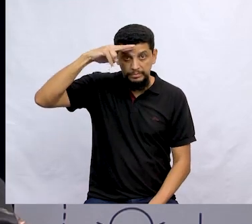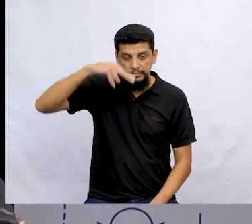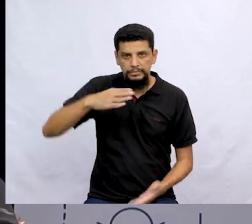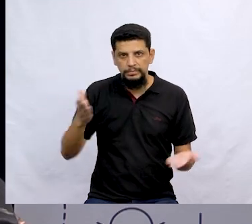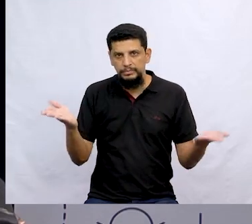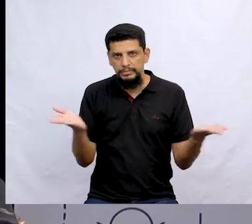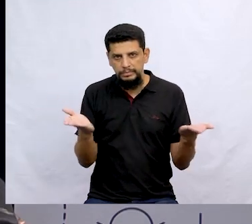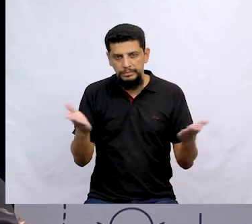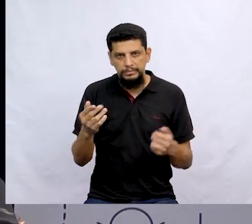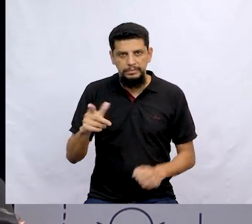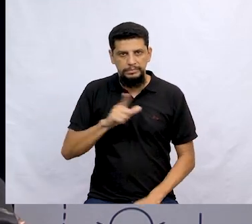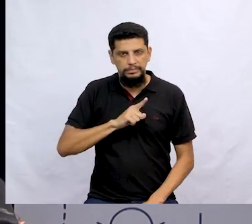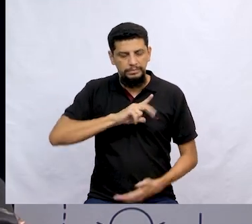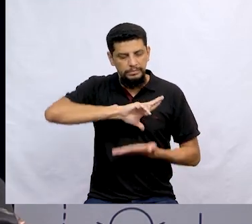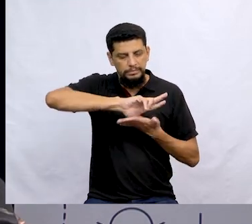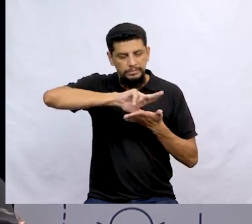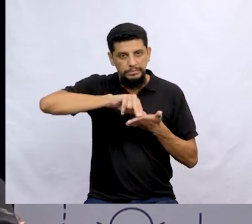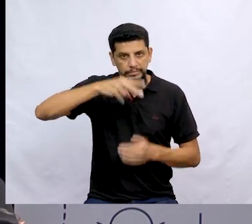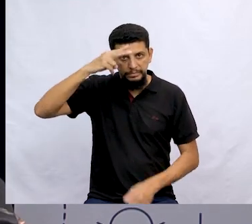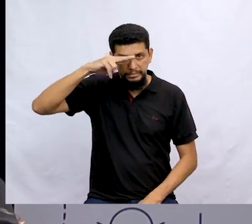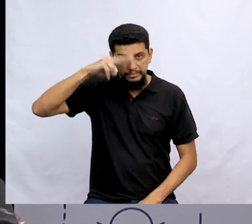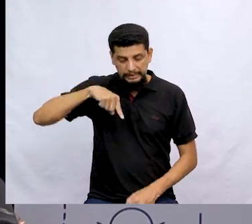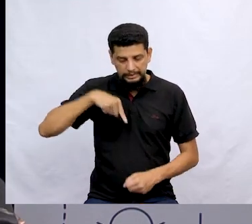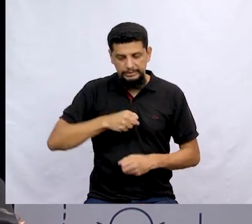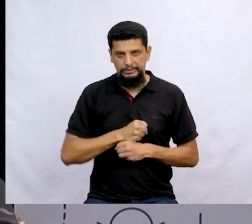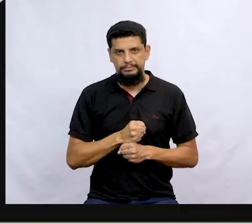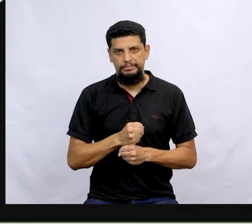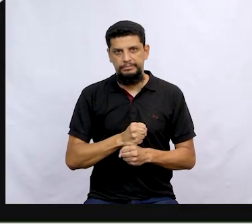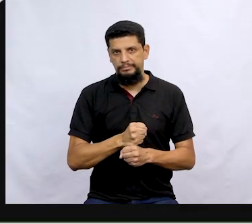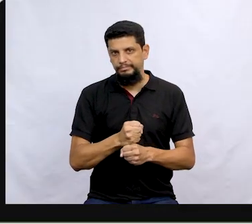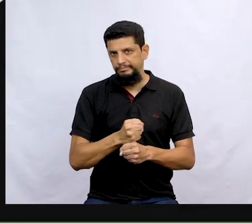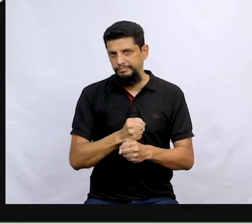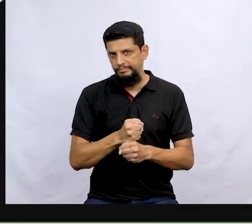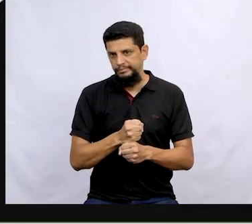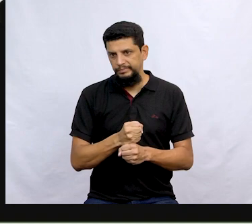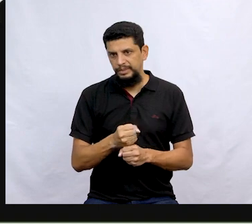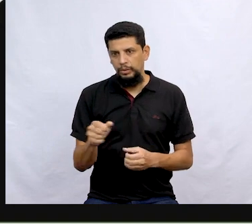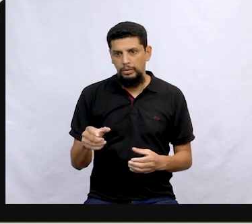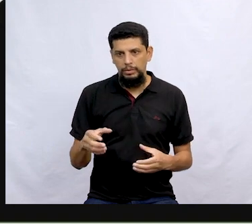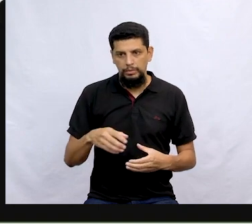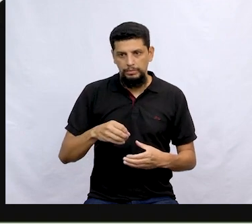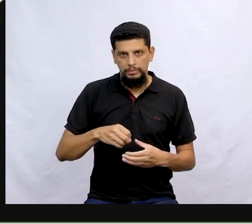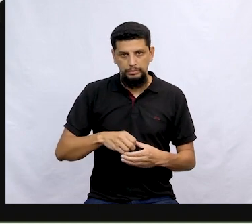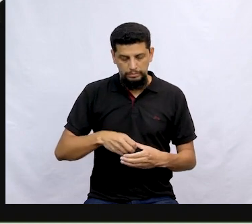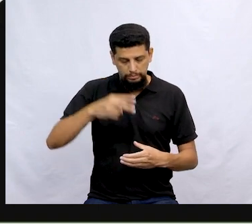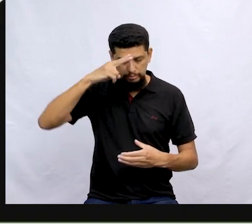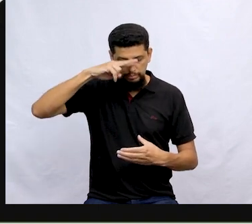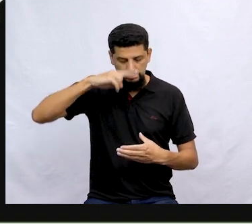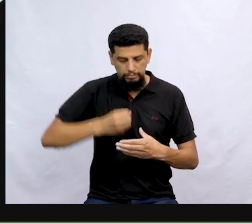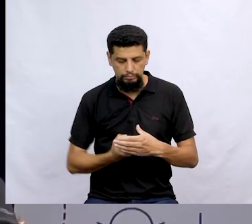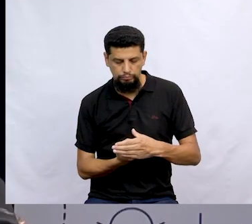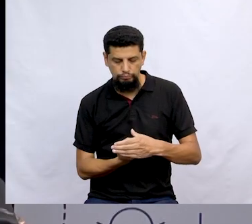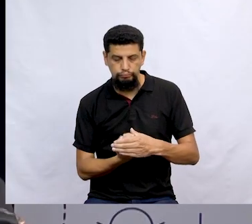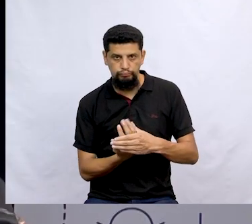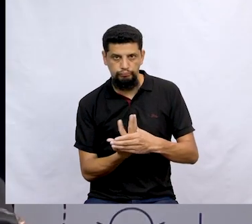e agora nós vamos ter as histórias deste ano. Gente, então, vou tirar a história aqui, ó.